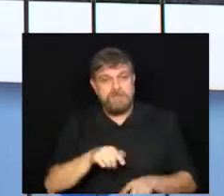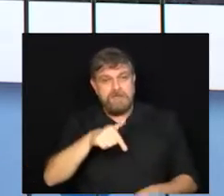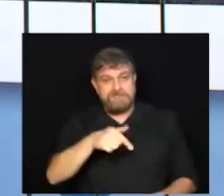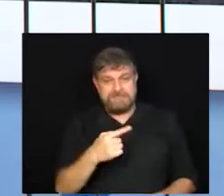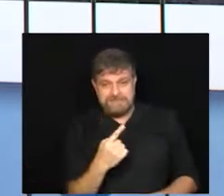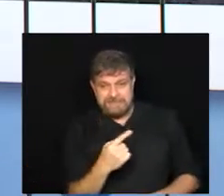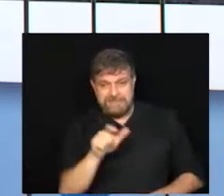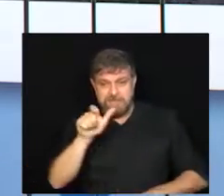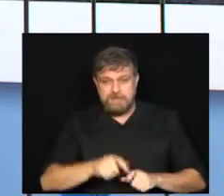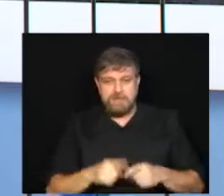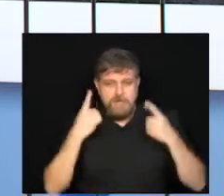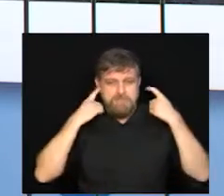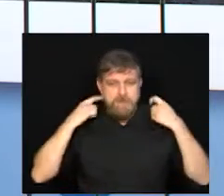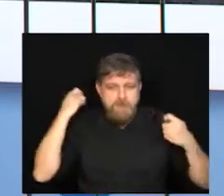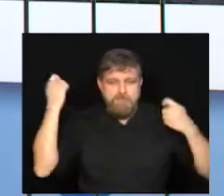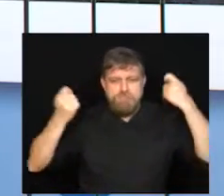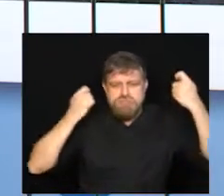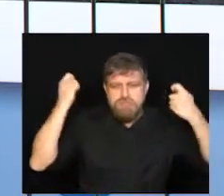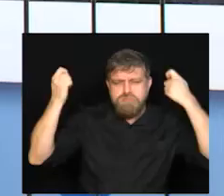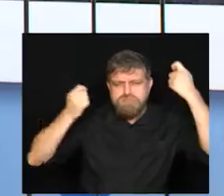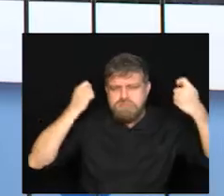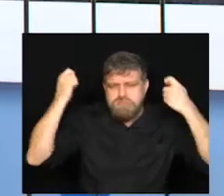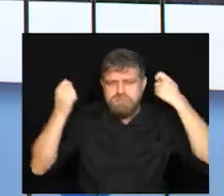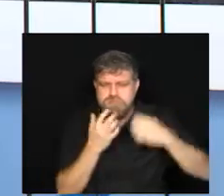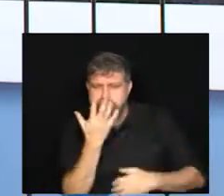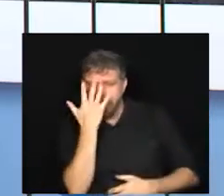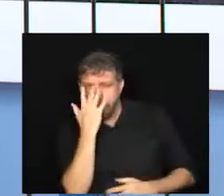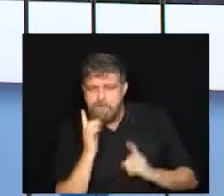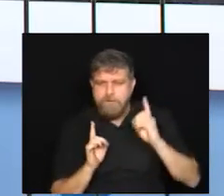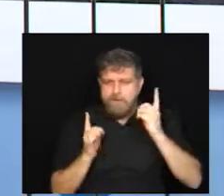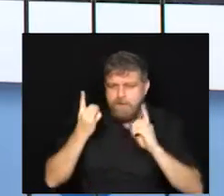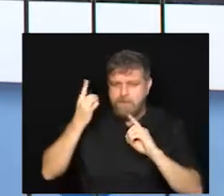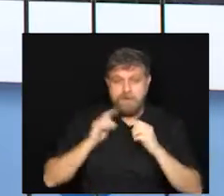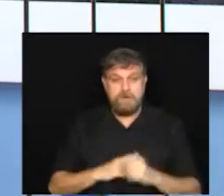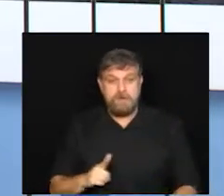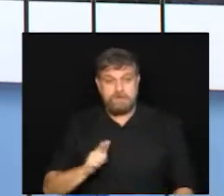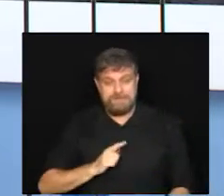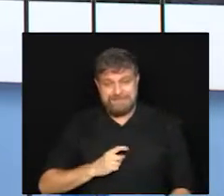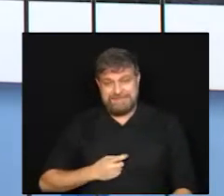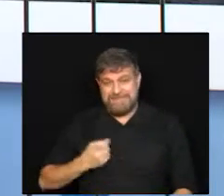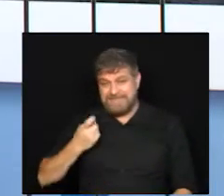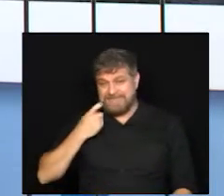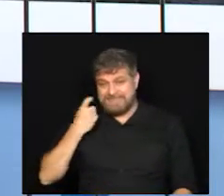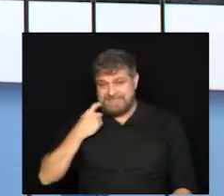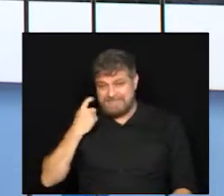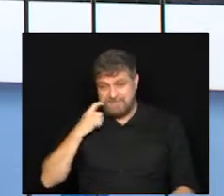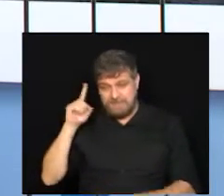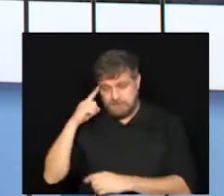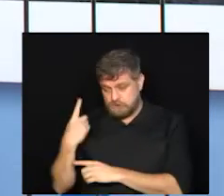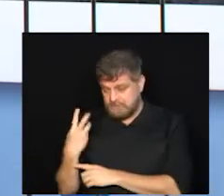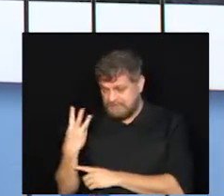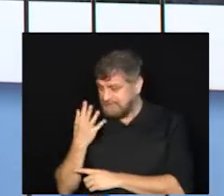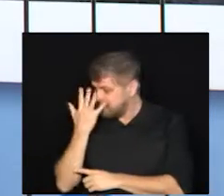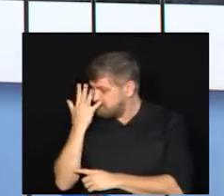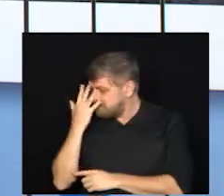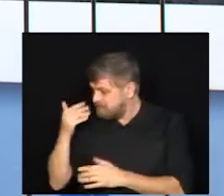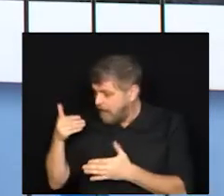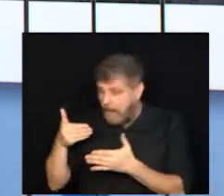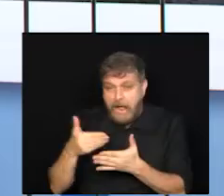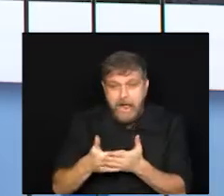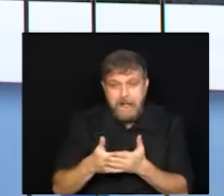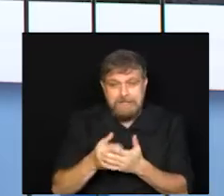71 pancadões. A força-tarefa foi realizada entre sexta-feira, dia 13 de fevereiro, e